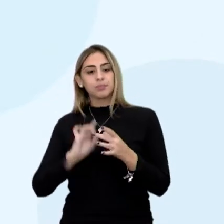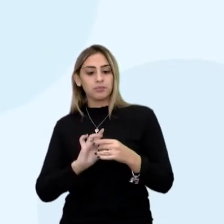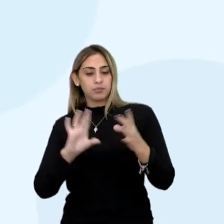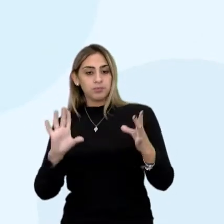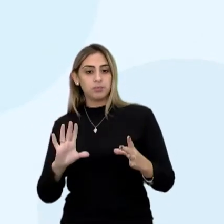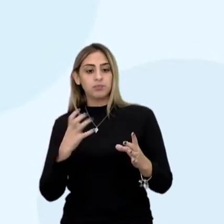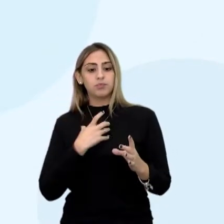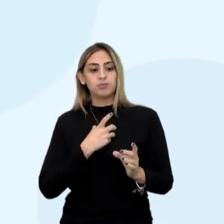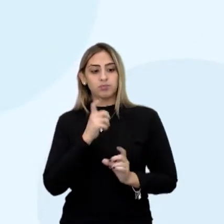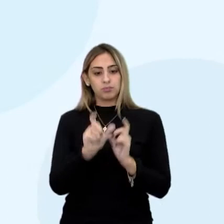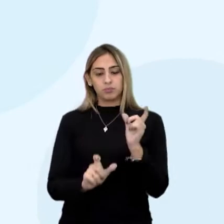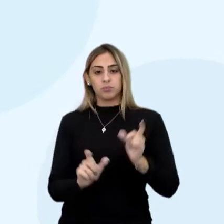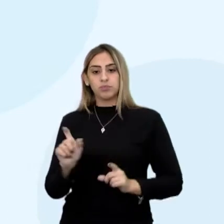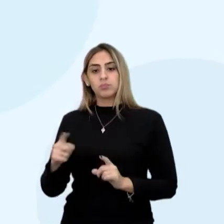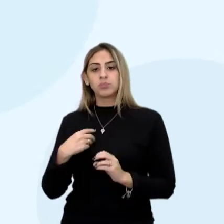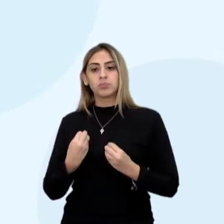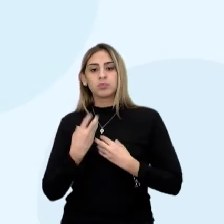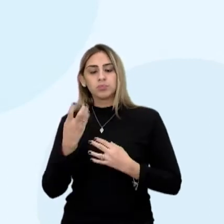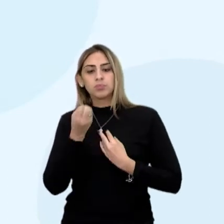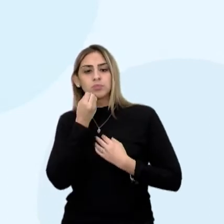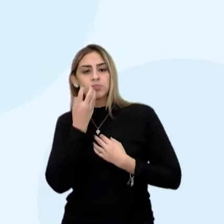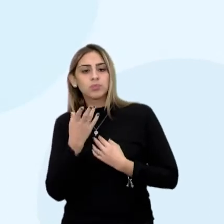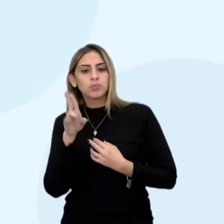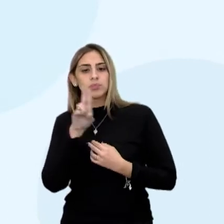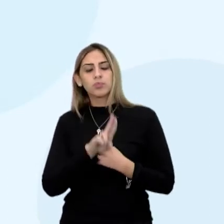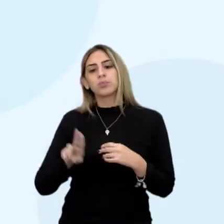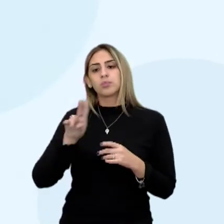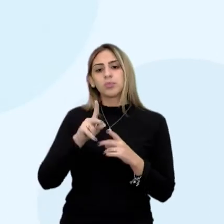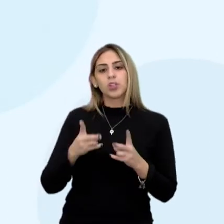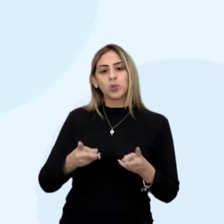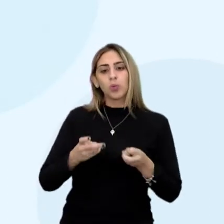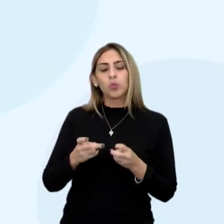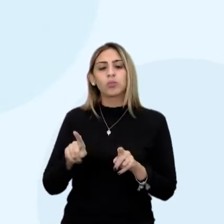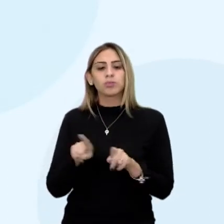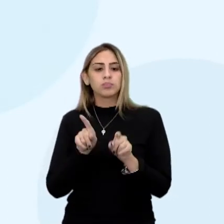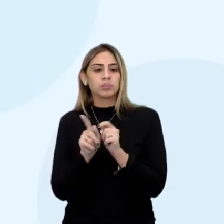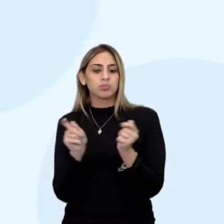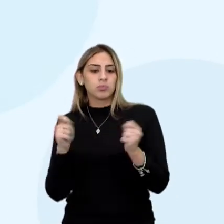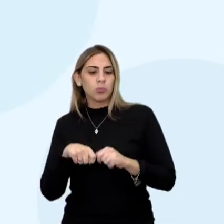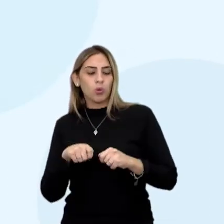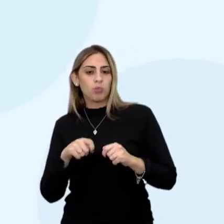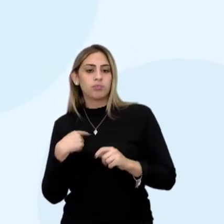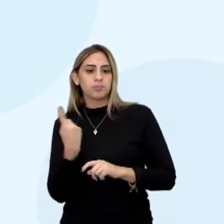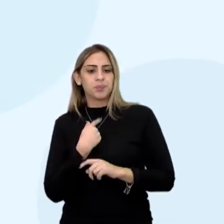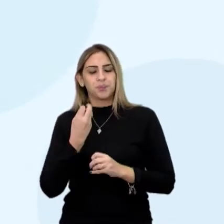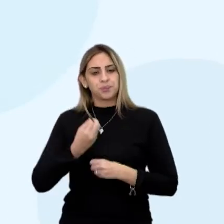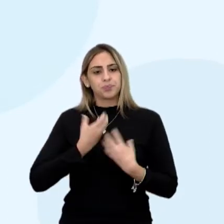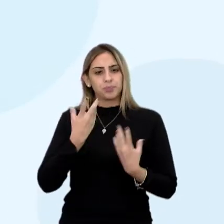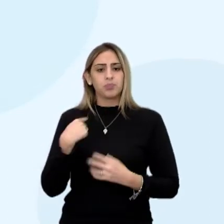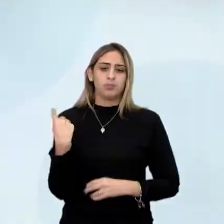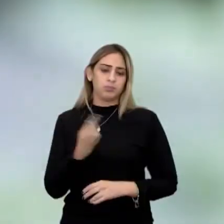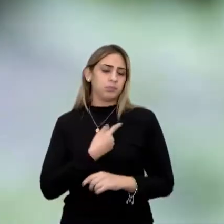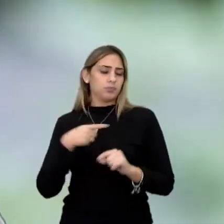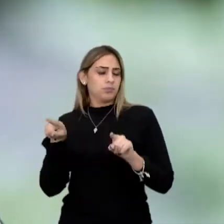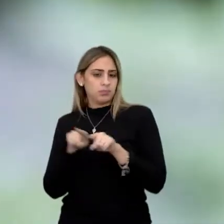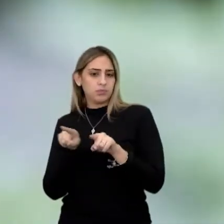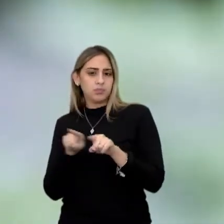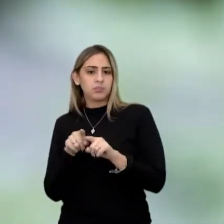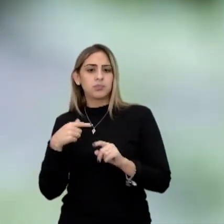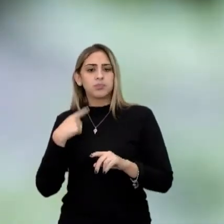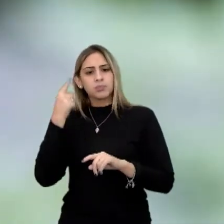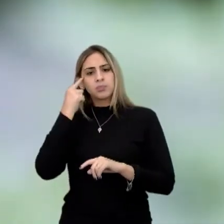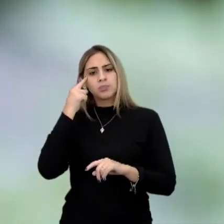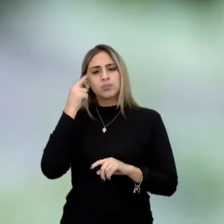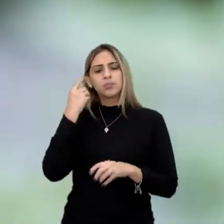forma indevida dados sobre vendas, margem de lucro, concorrentes ou outras, né, informações. A gente também pensa com relação